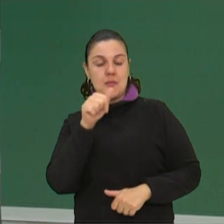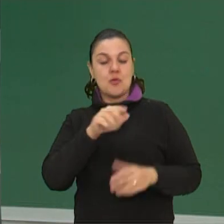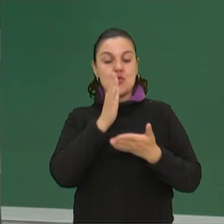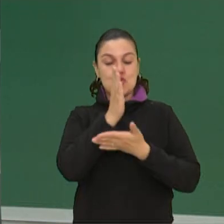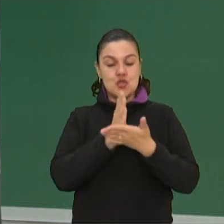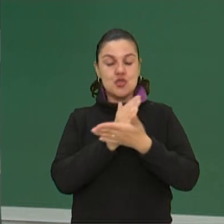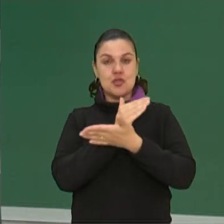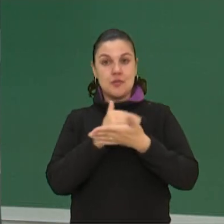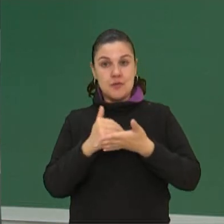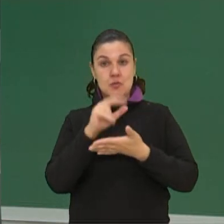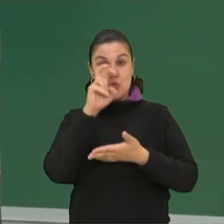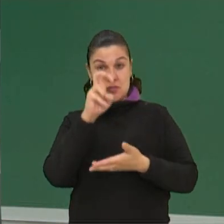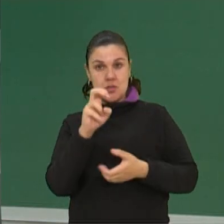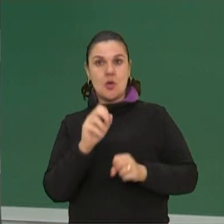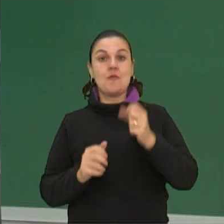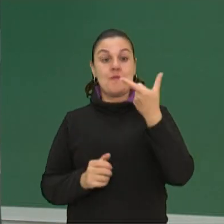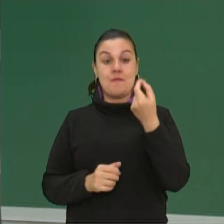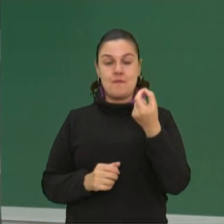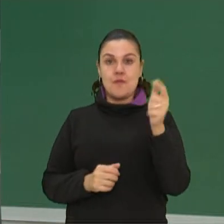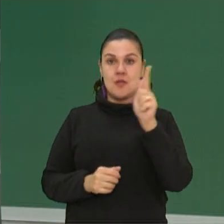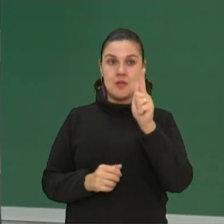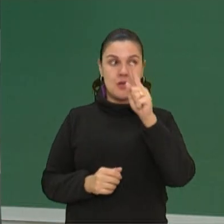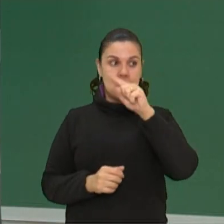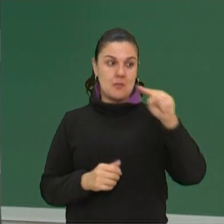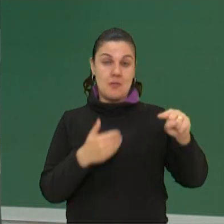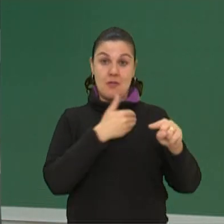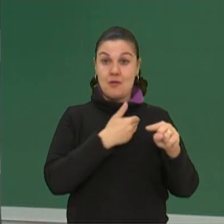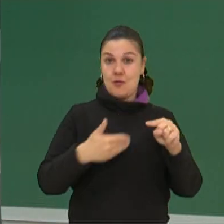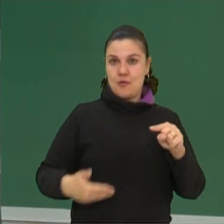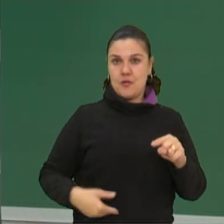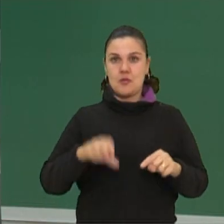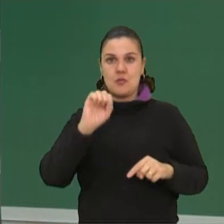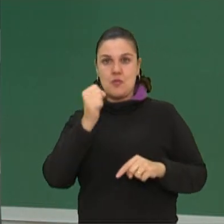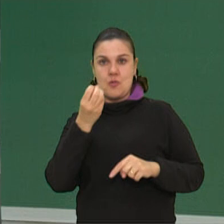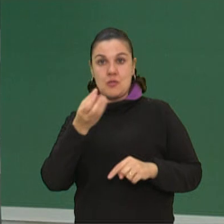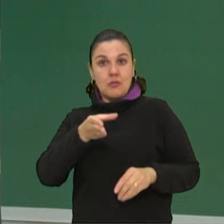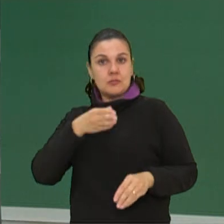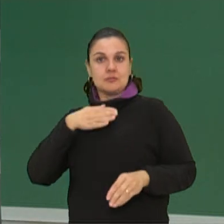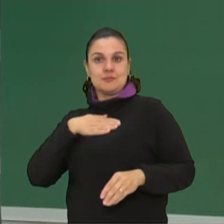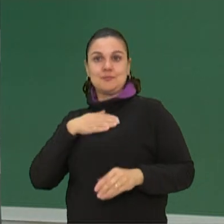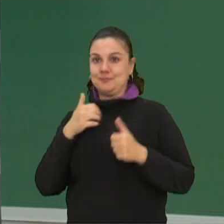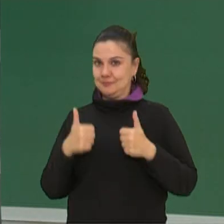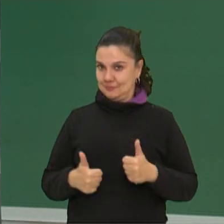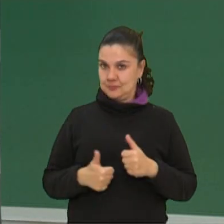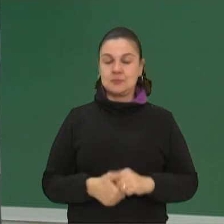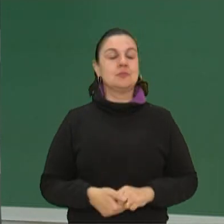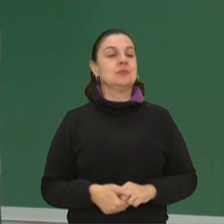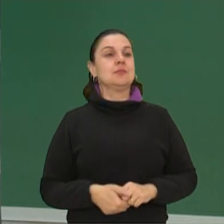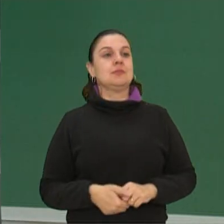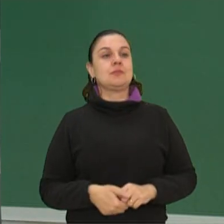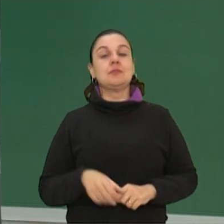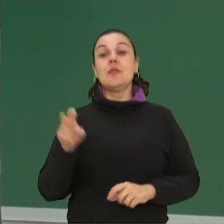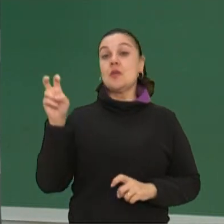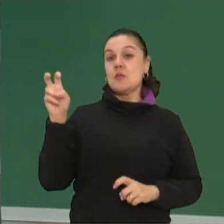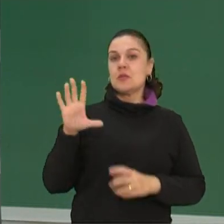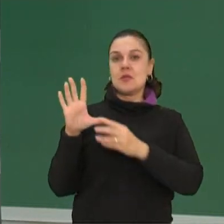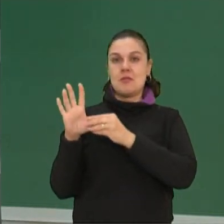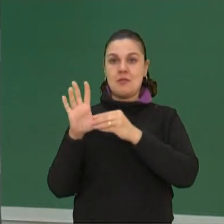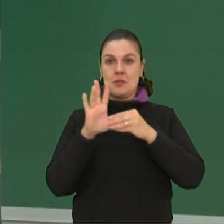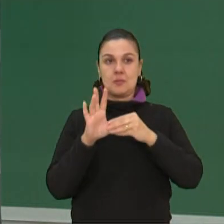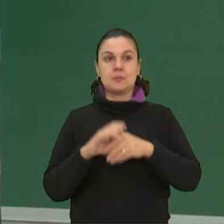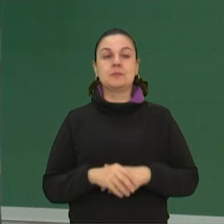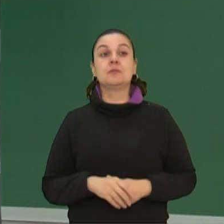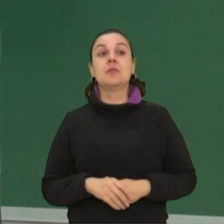5. 20 gramas são do governo. Você fica com as outras 80. É isso. Quinta parte.